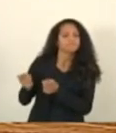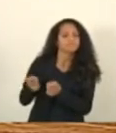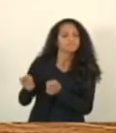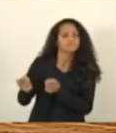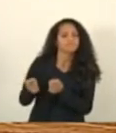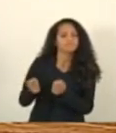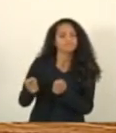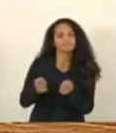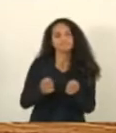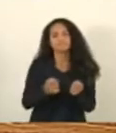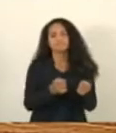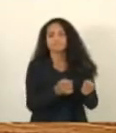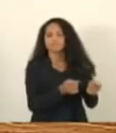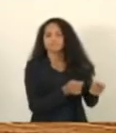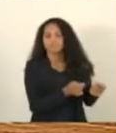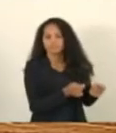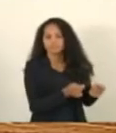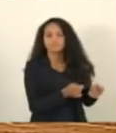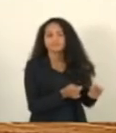situacional